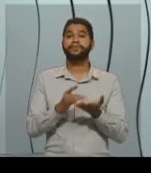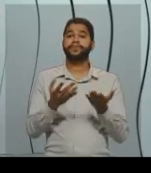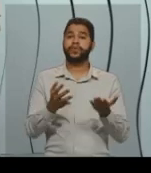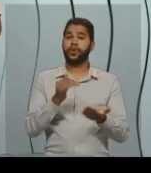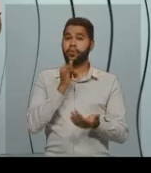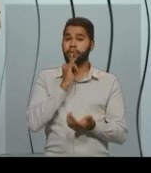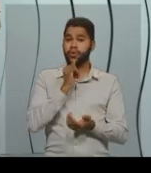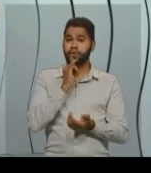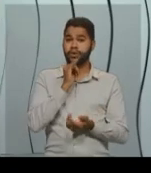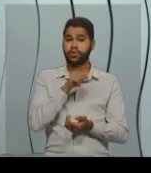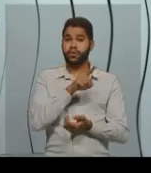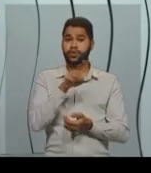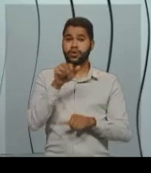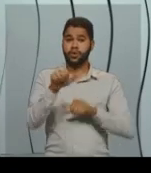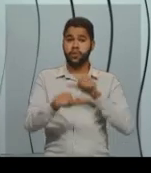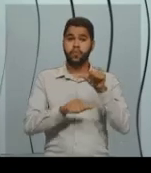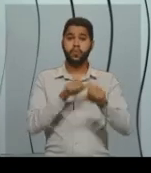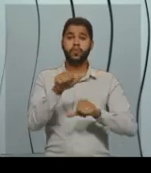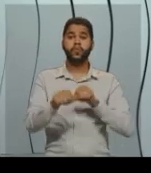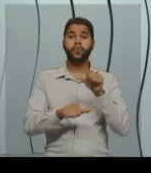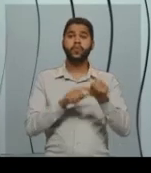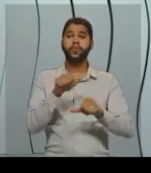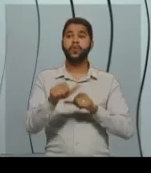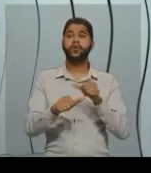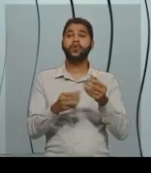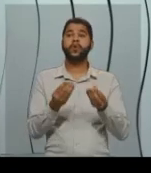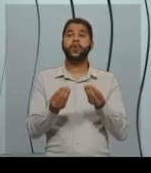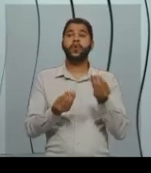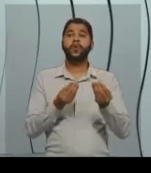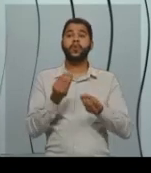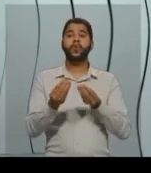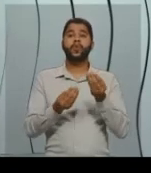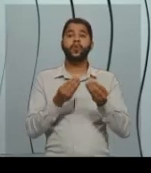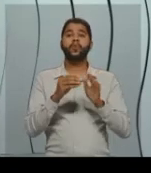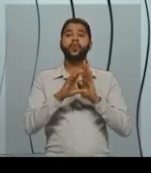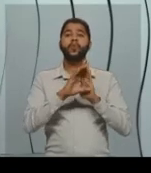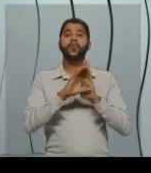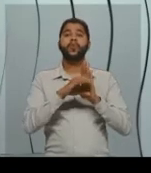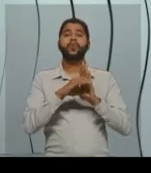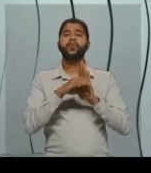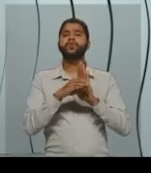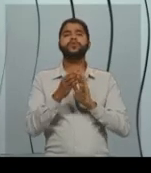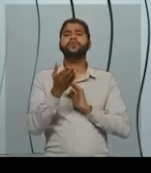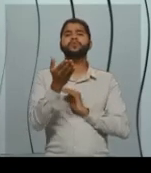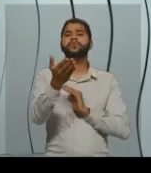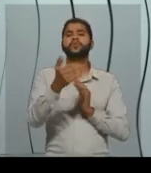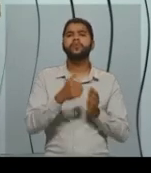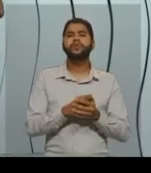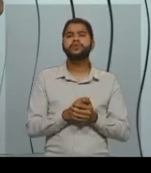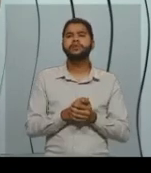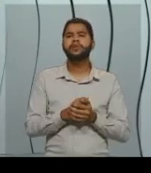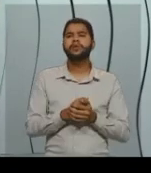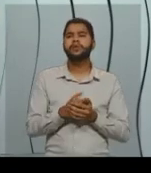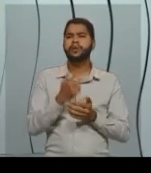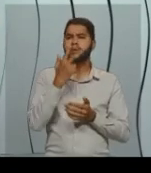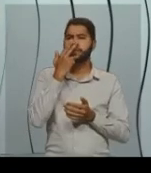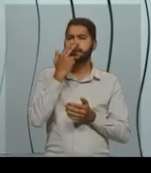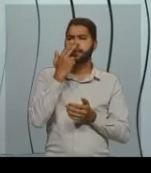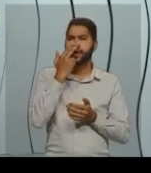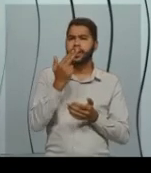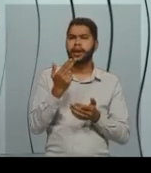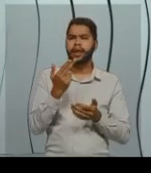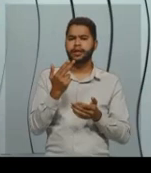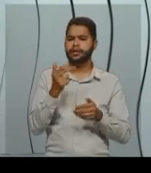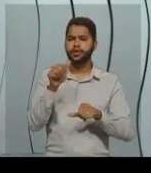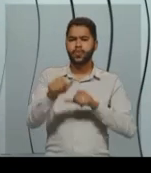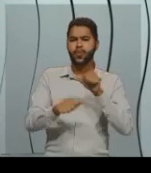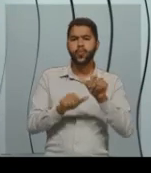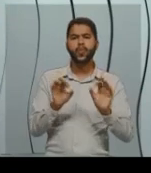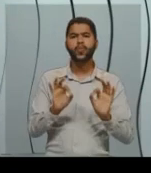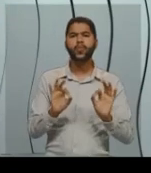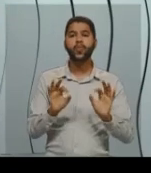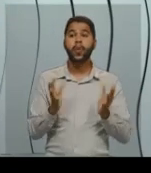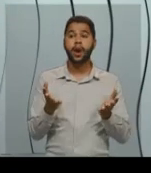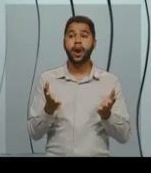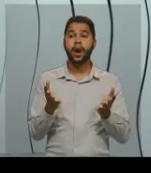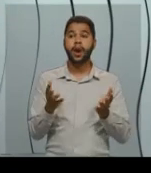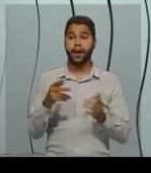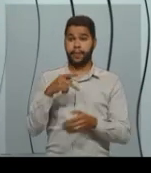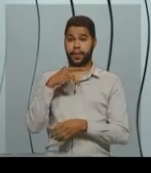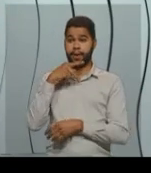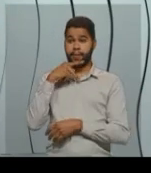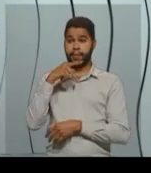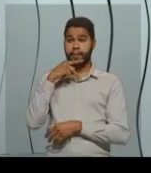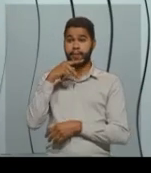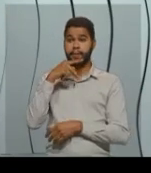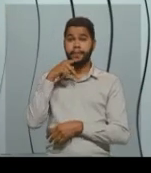se você muda o tempo todo, como é que eu posso estabelecer um conceito de você que seja eterno, imutável, etc. Então, para Platão,